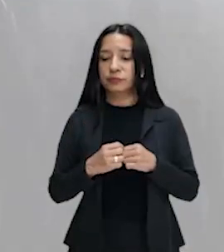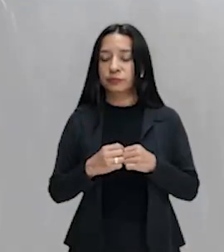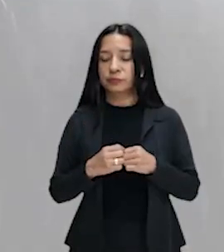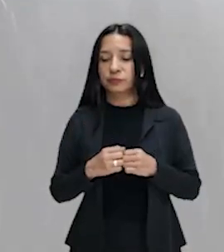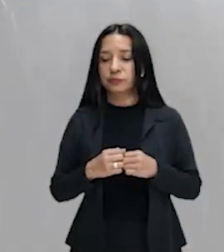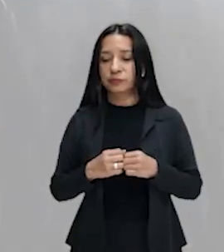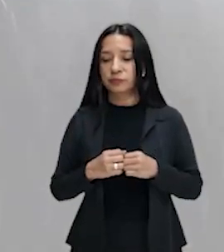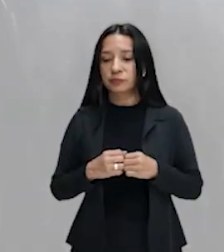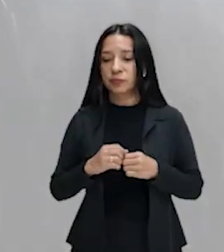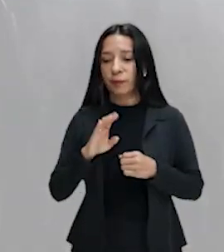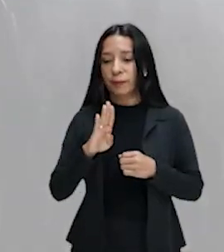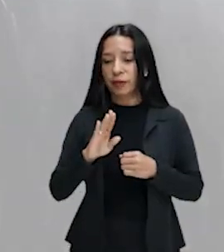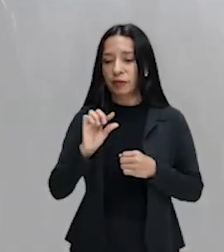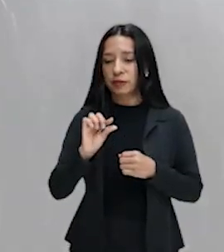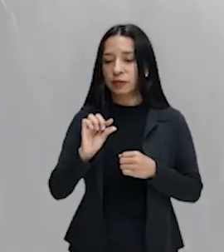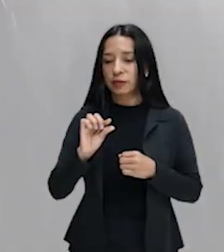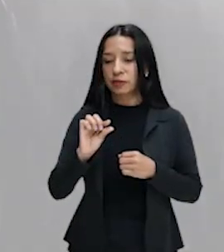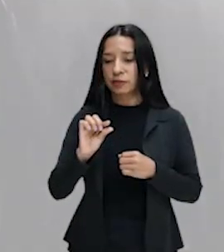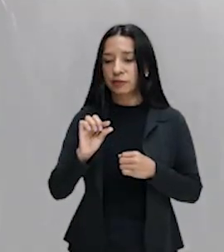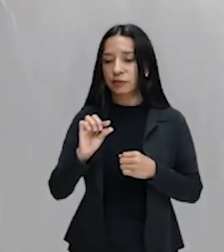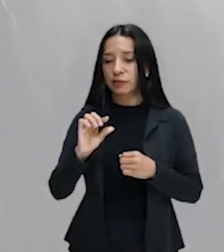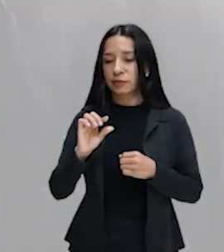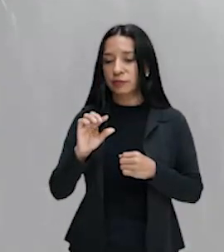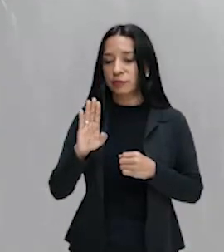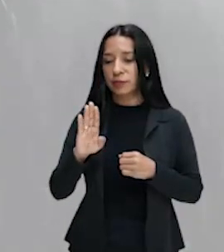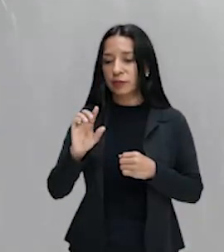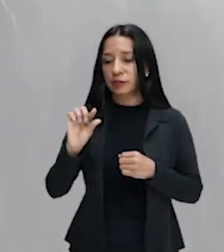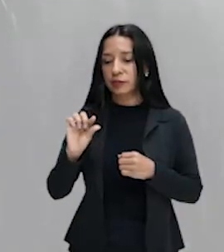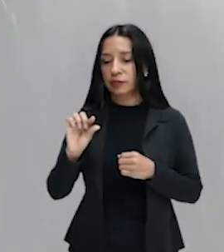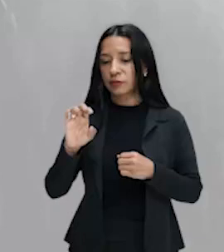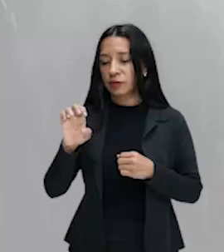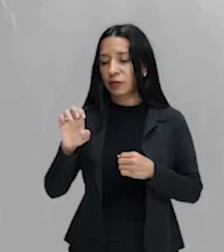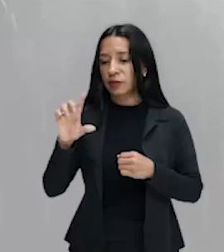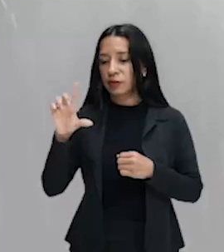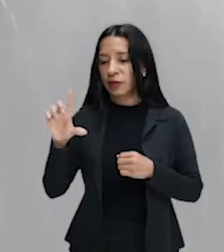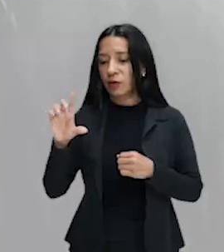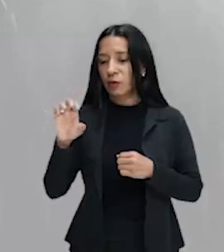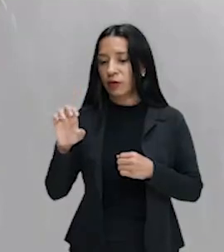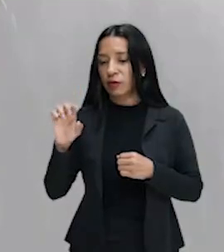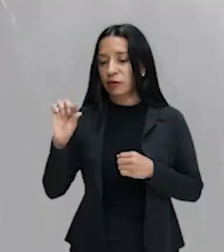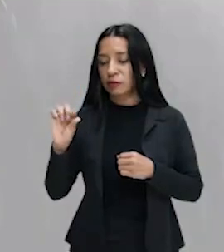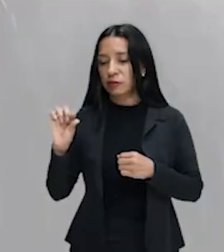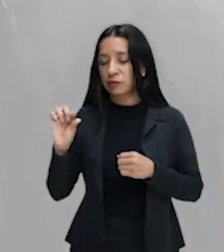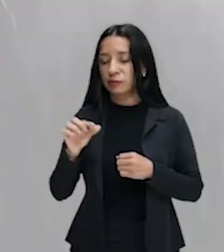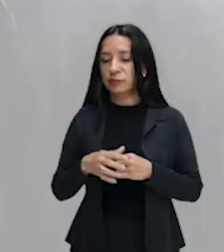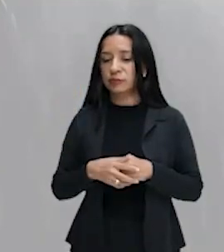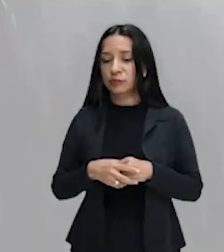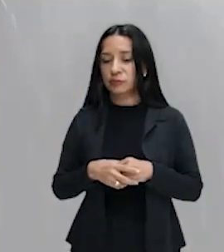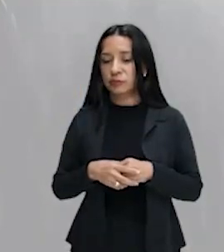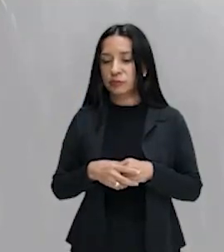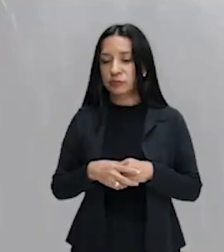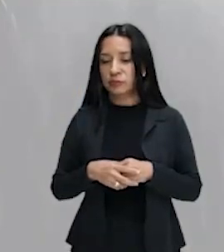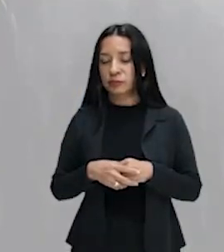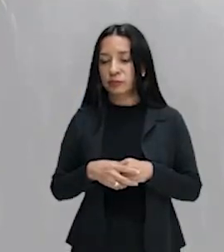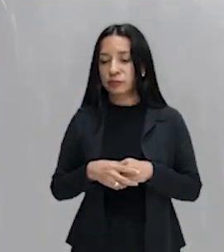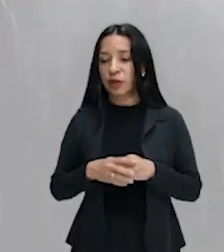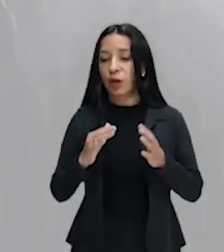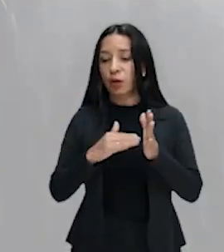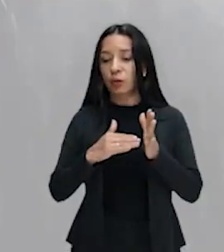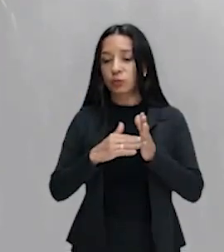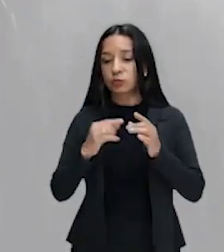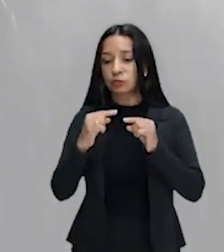ficar Bzinho com Bzinho, Bzinho, Bzinho, né? Ezão com Ezinho, Ezão, Ezinho. E a